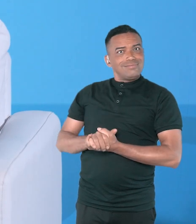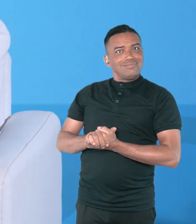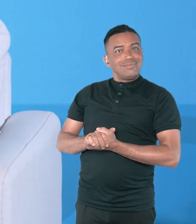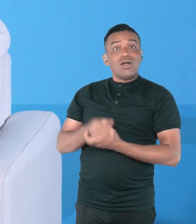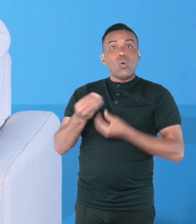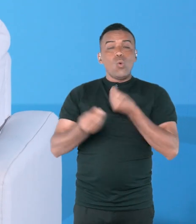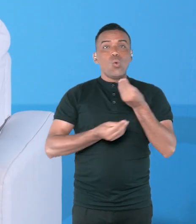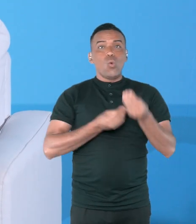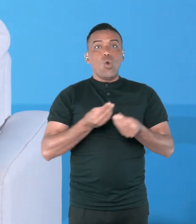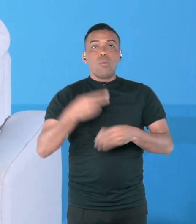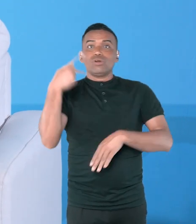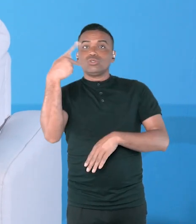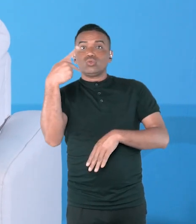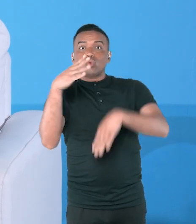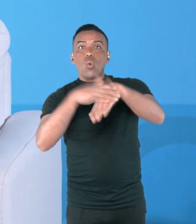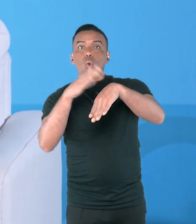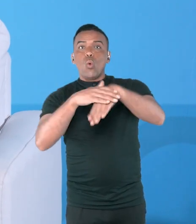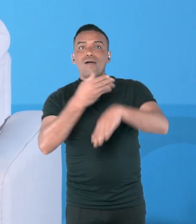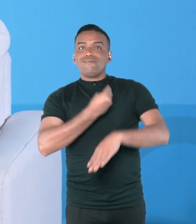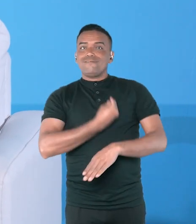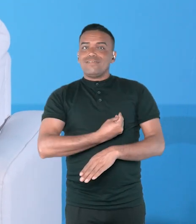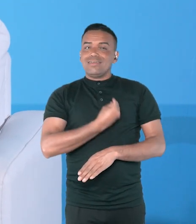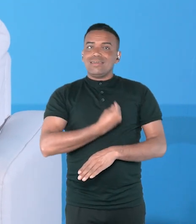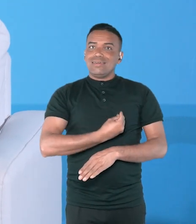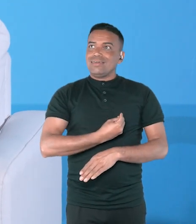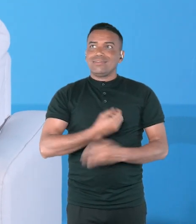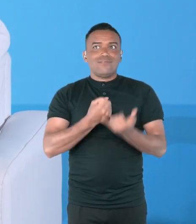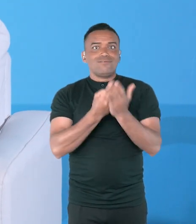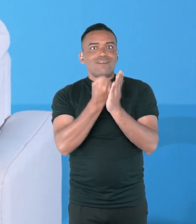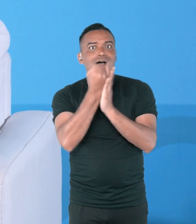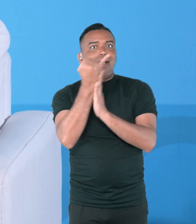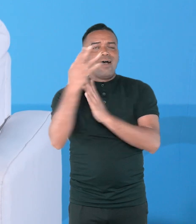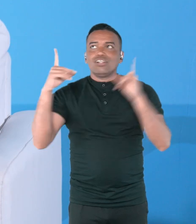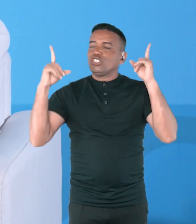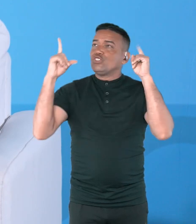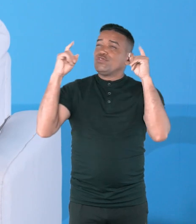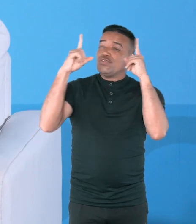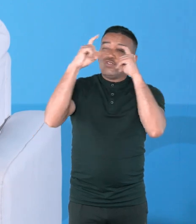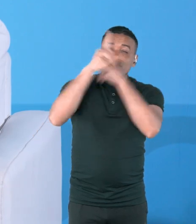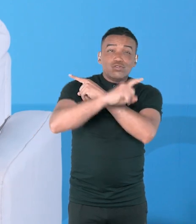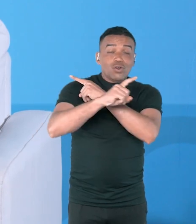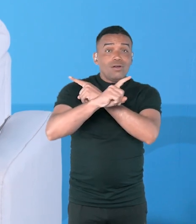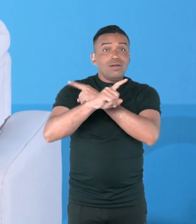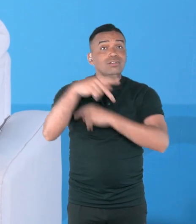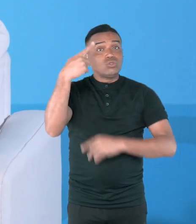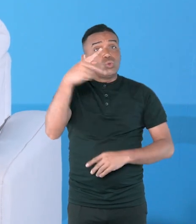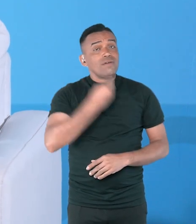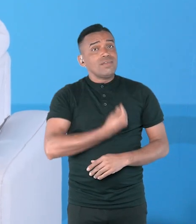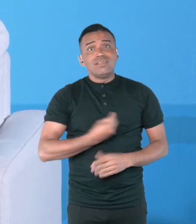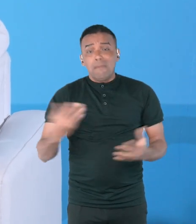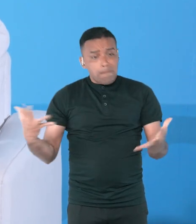Olha como a sua vida, apesar de todas as adversidades,